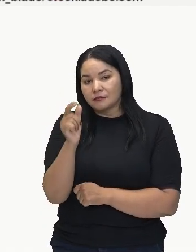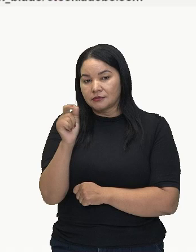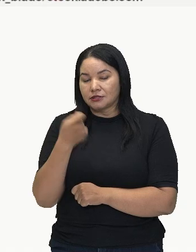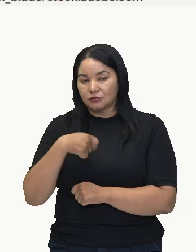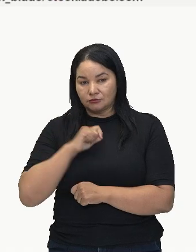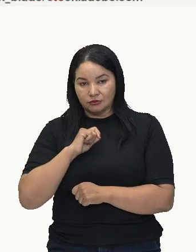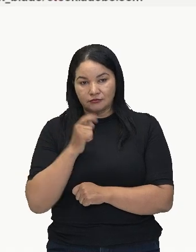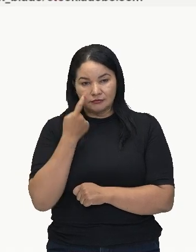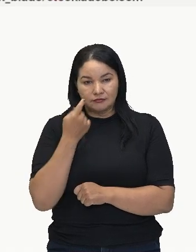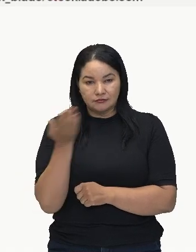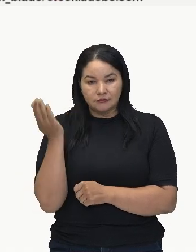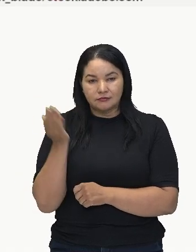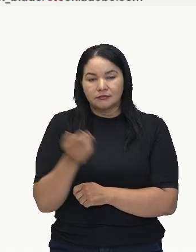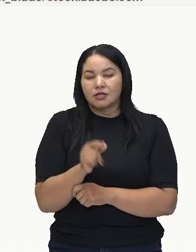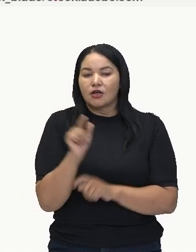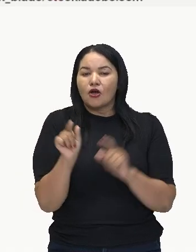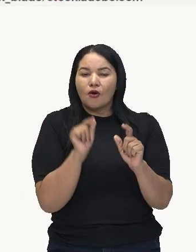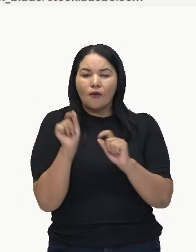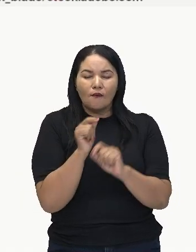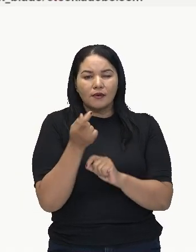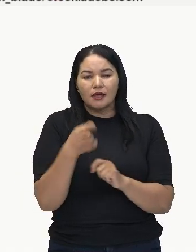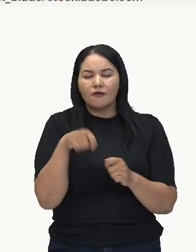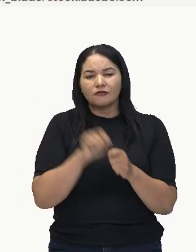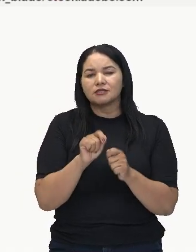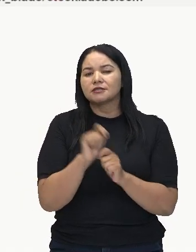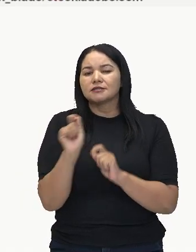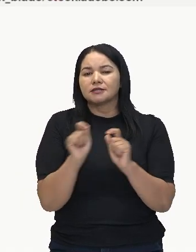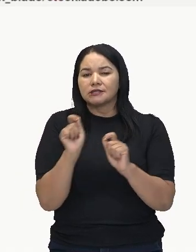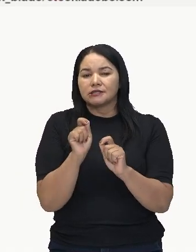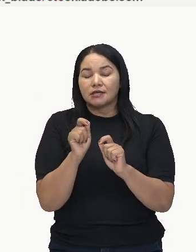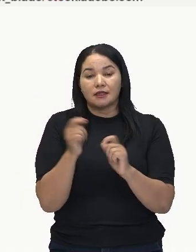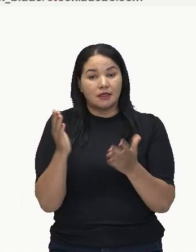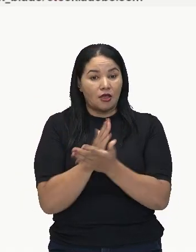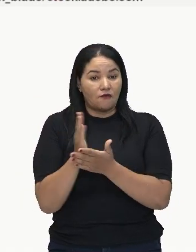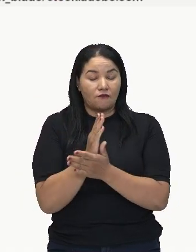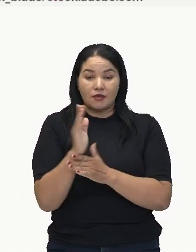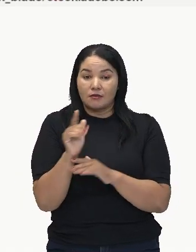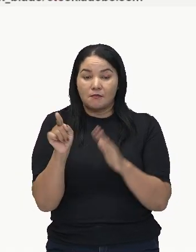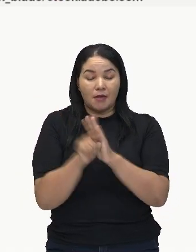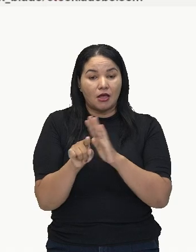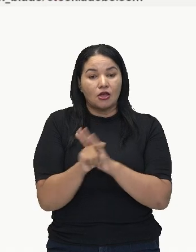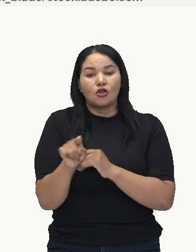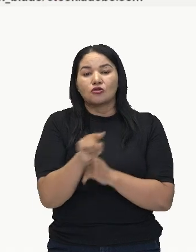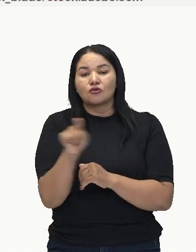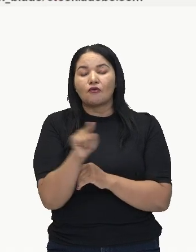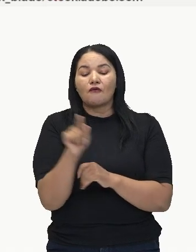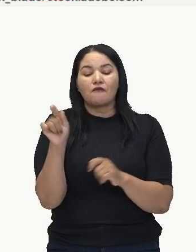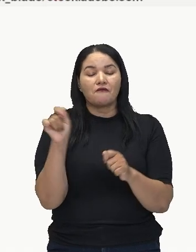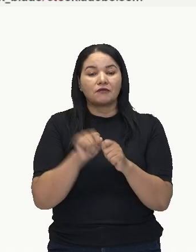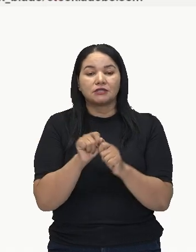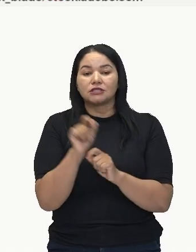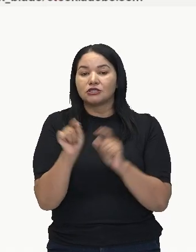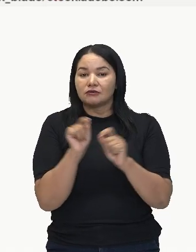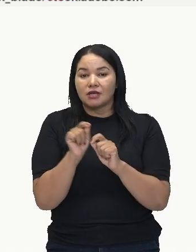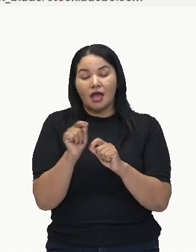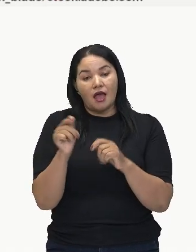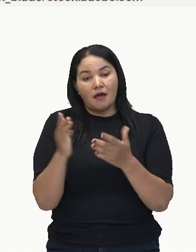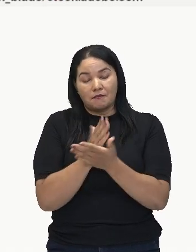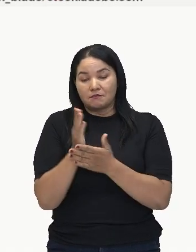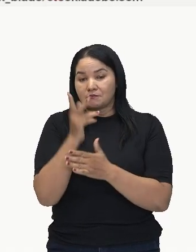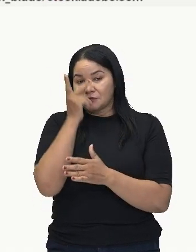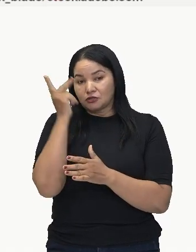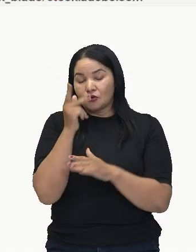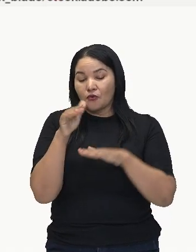Então, que haré? Ou então alguém pode até perguntar, né? Que tu harás? Alguém conversando com ela, com a senhora,